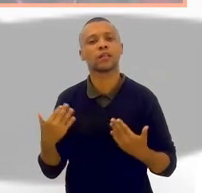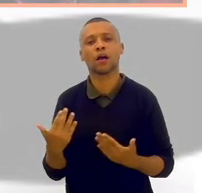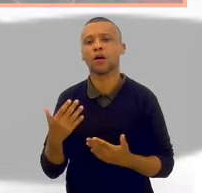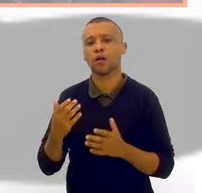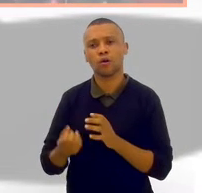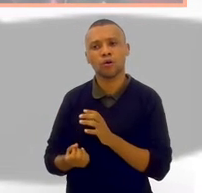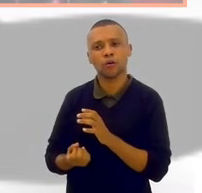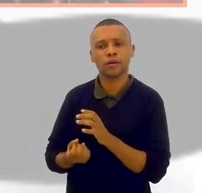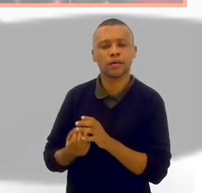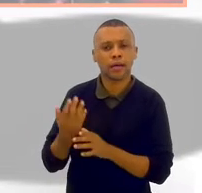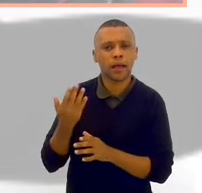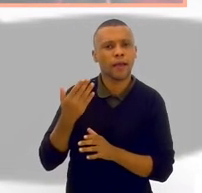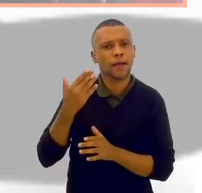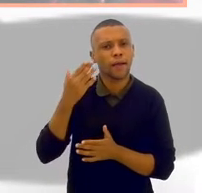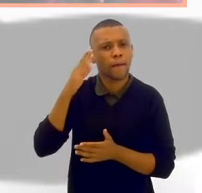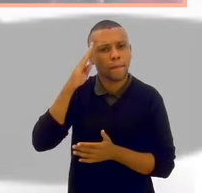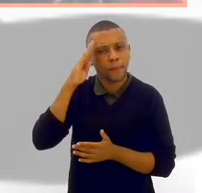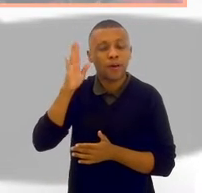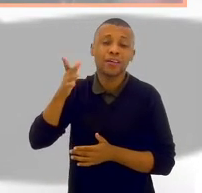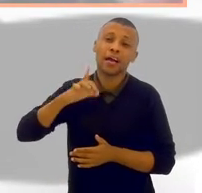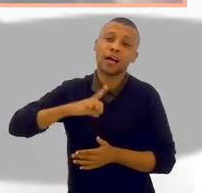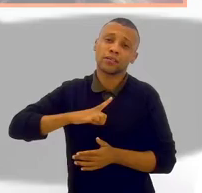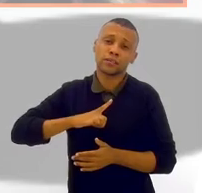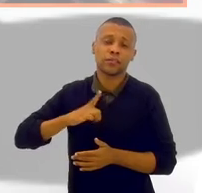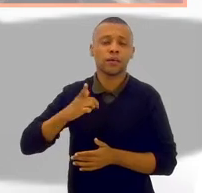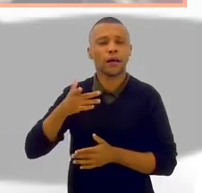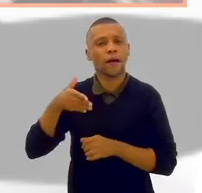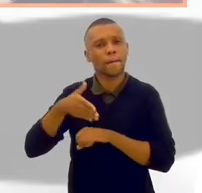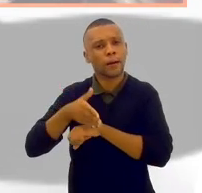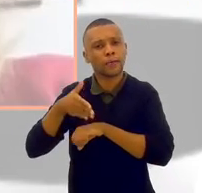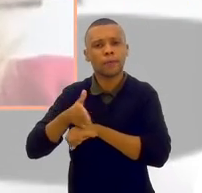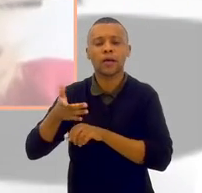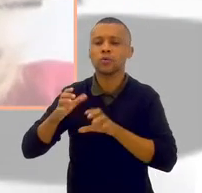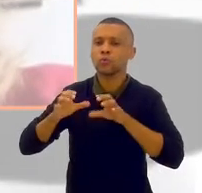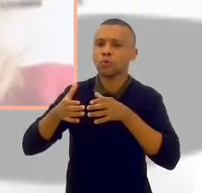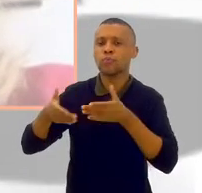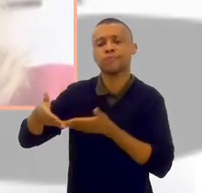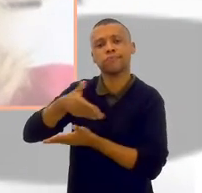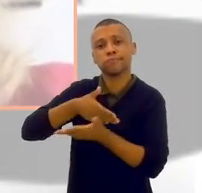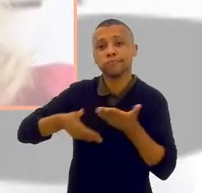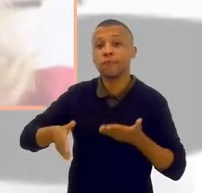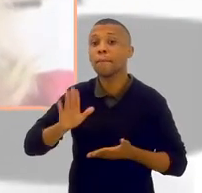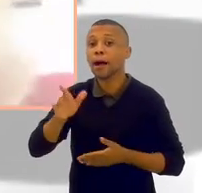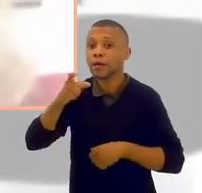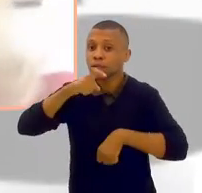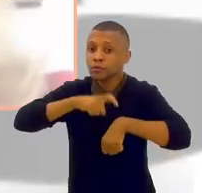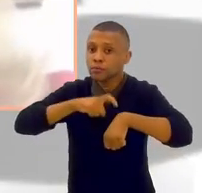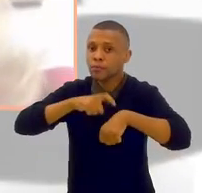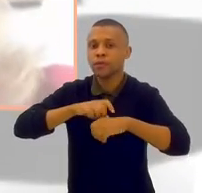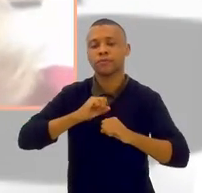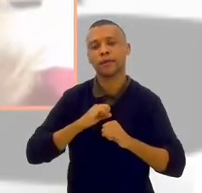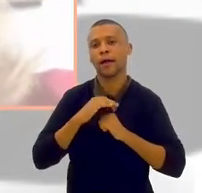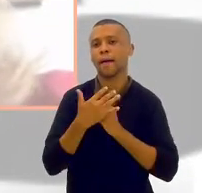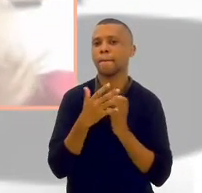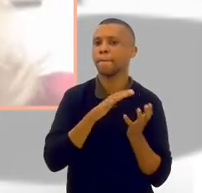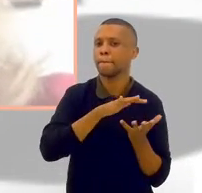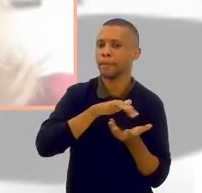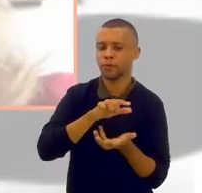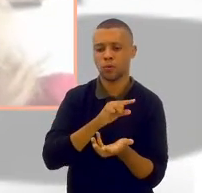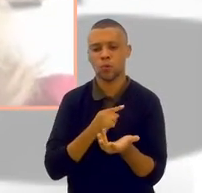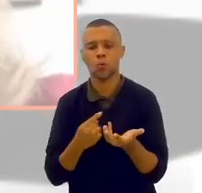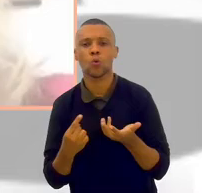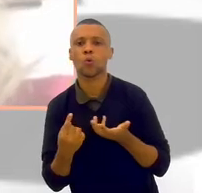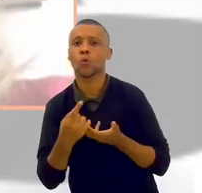Eu criei, nesse período de pandemia, eu já tinha participado de alguns livros, mas no período de pandemia, a partir